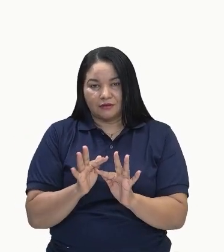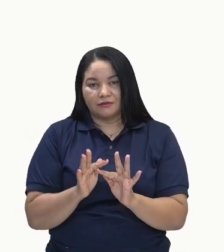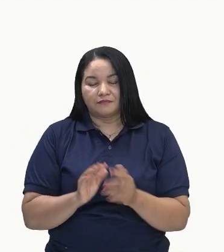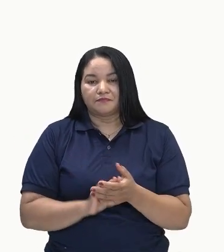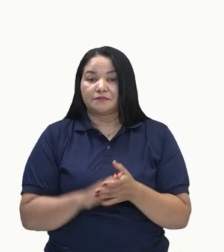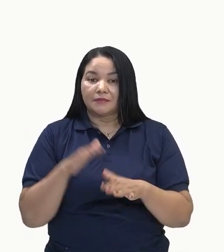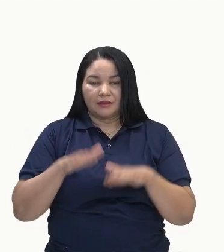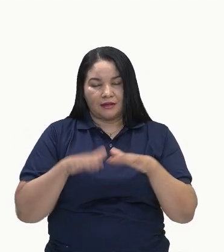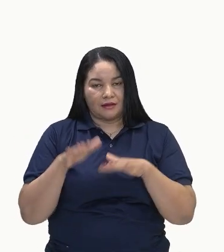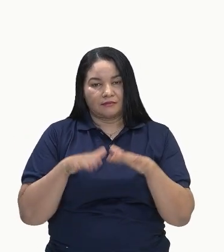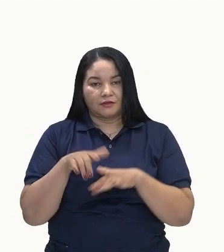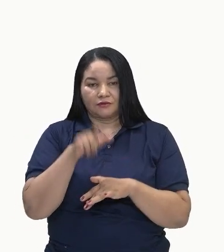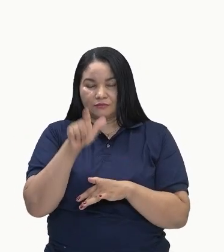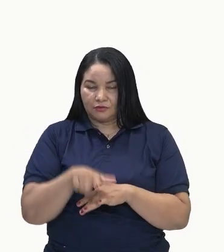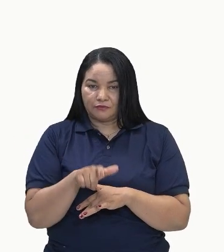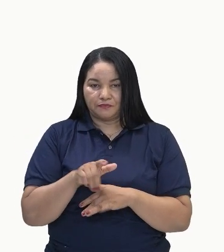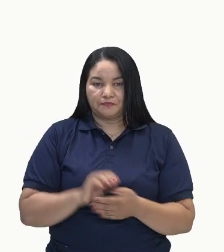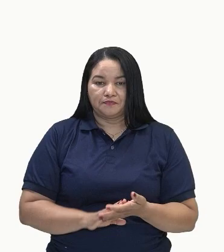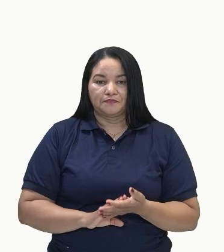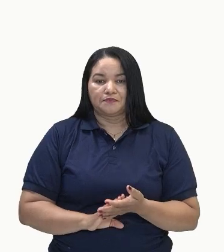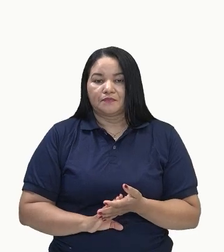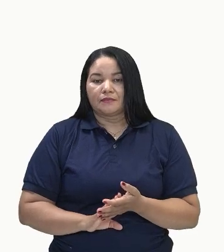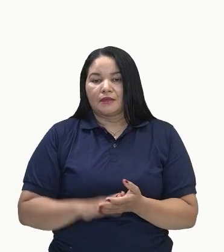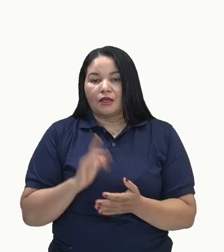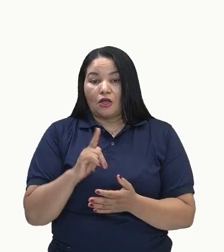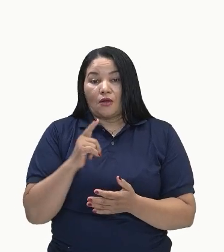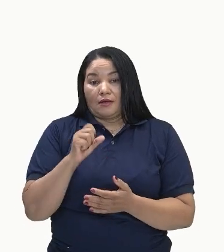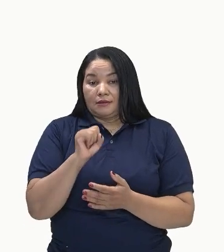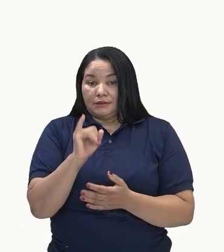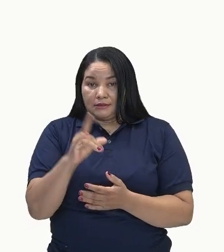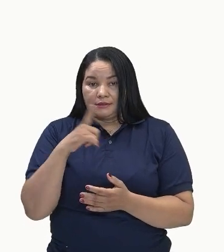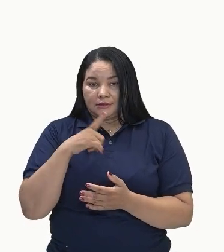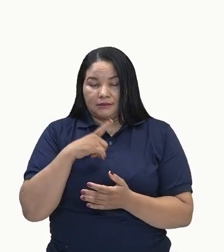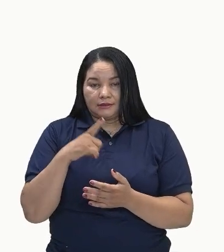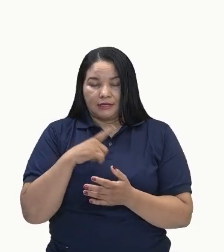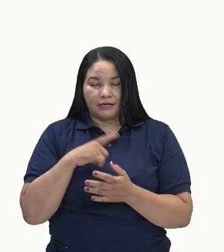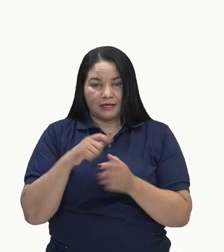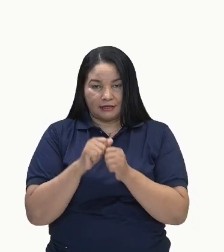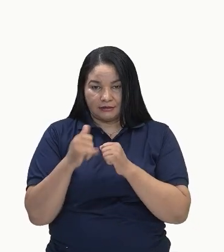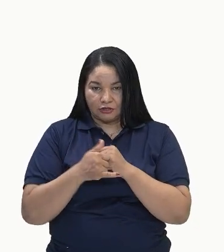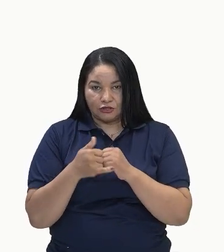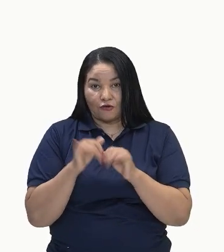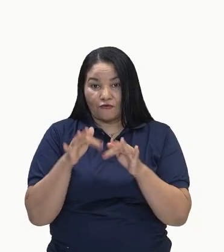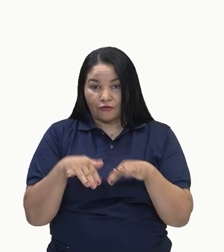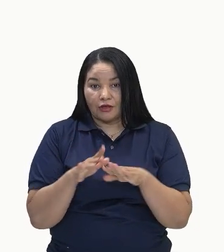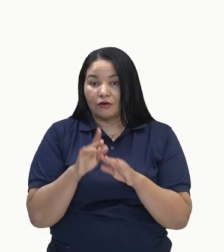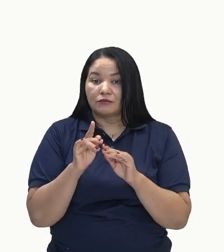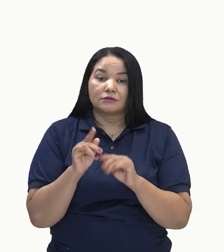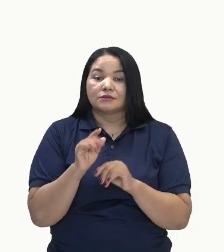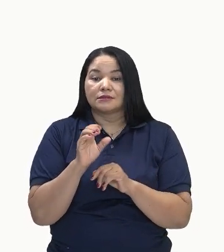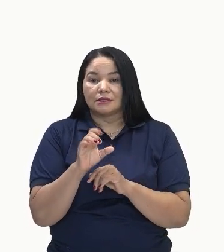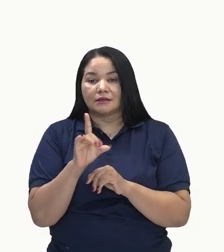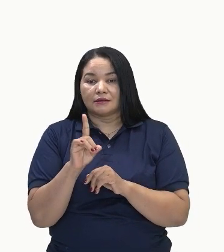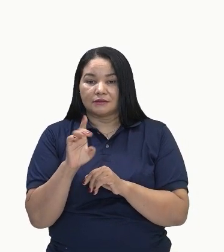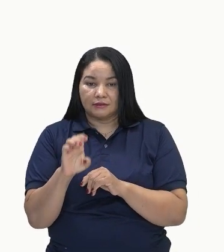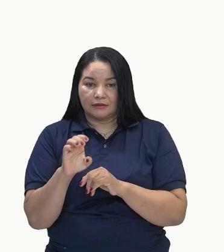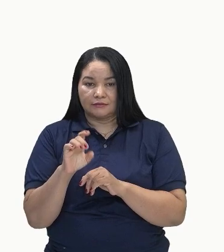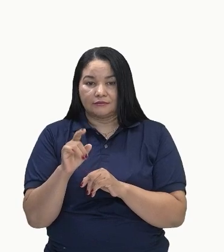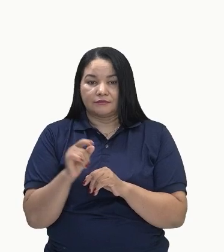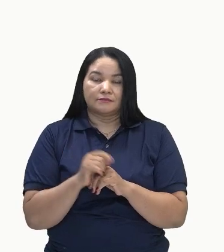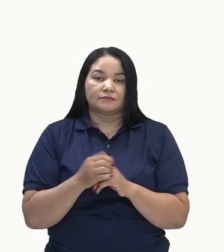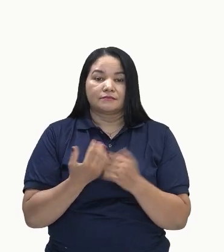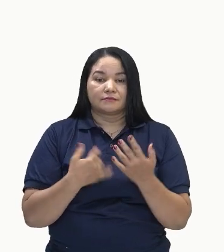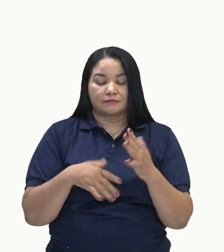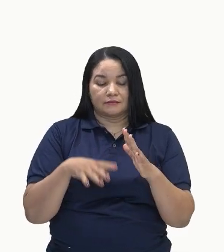sujeito de quem eu estou falando. Agora, se eu tenho no meu adjetivo a terminação CVC,